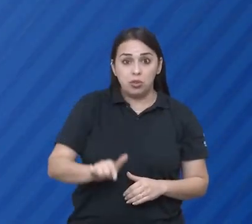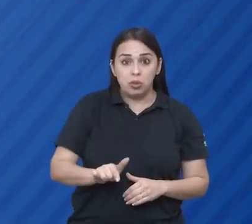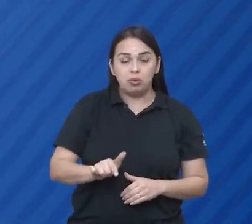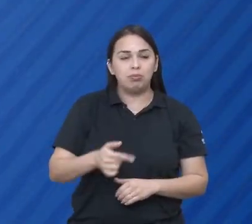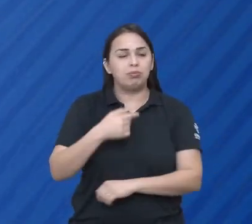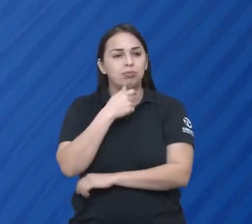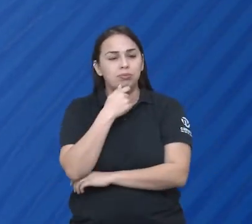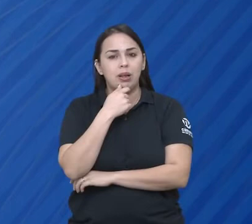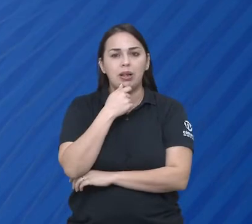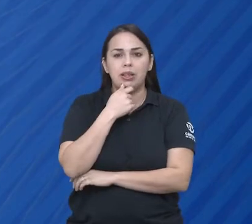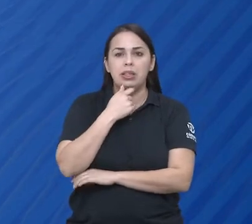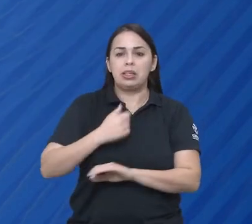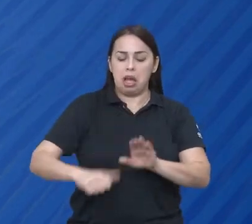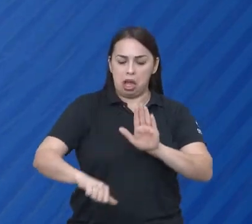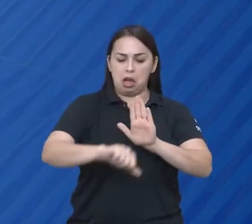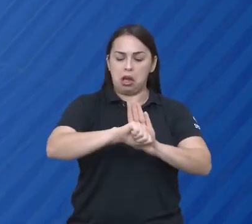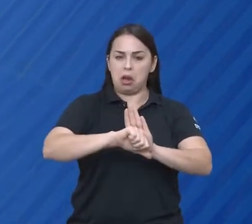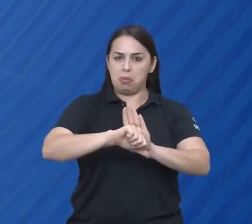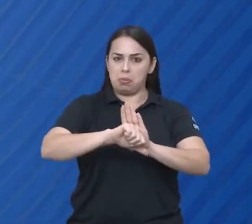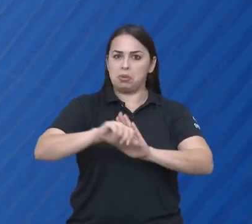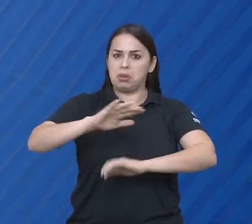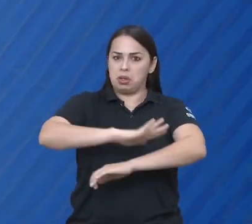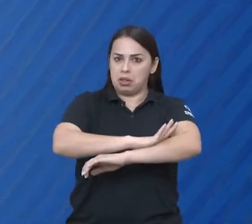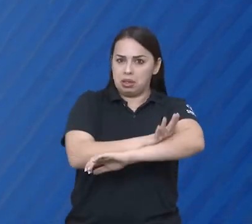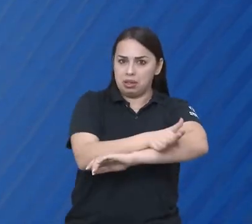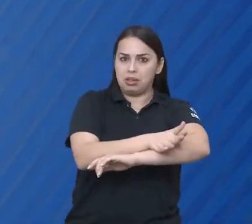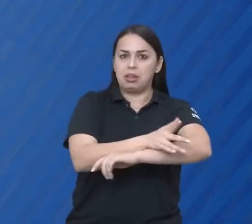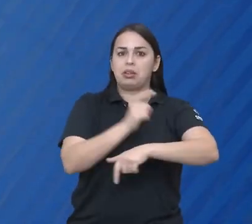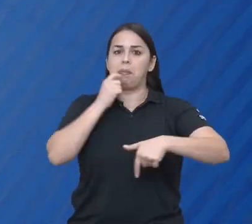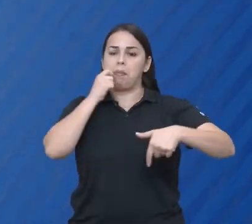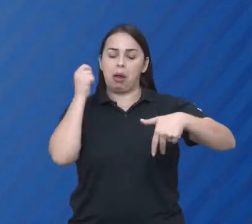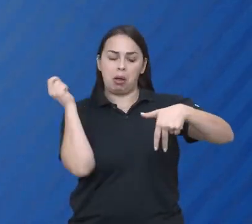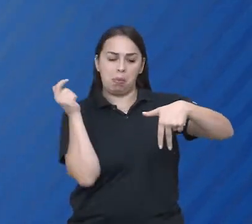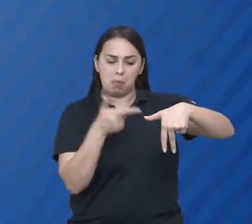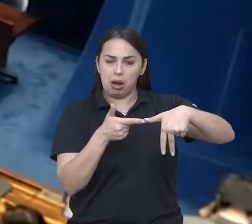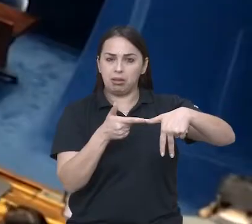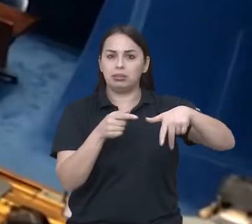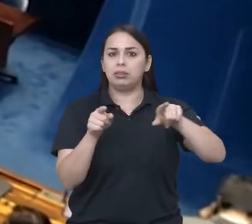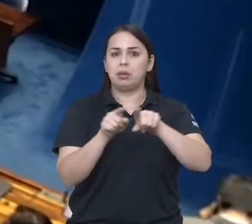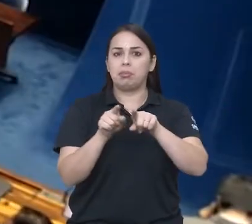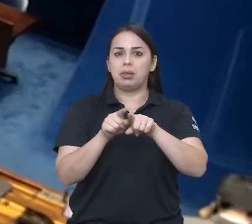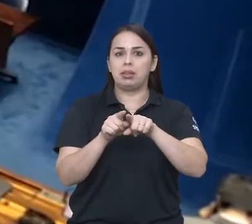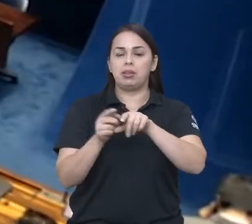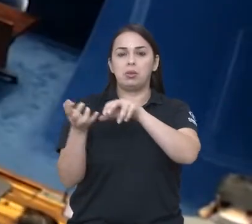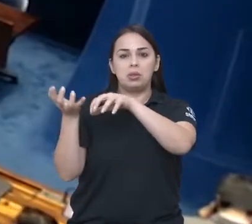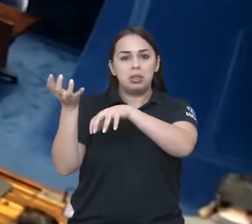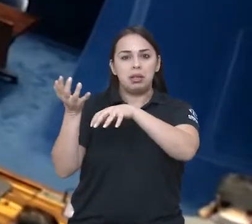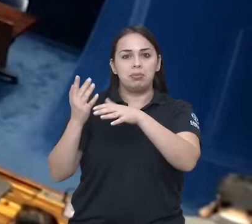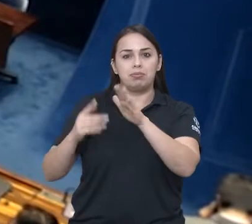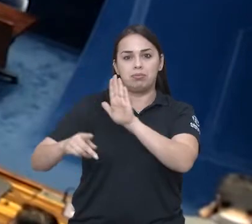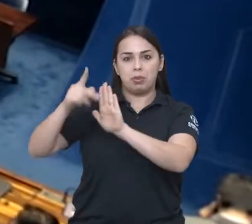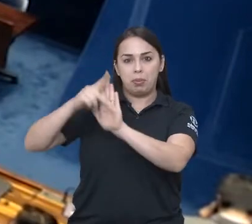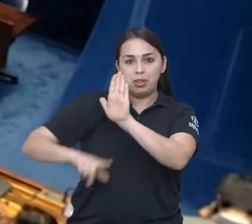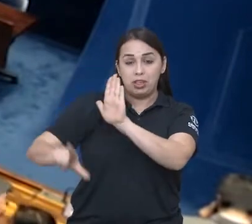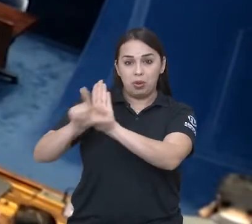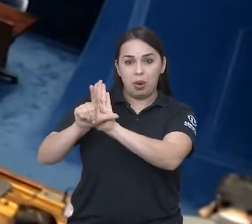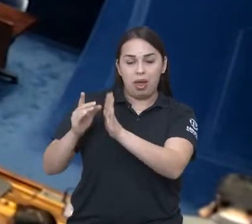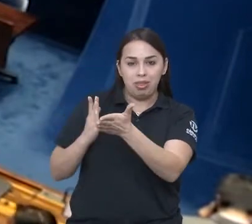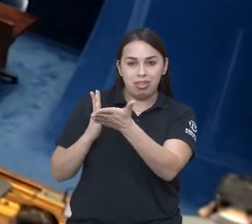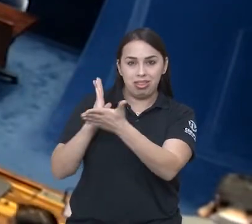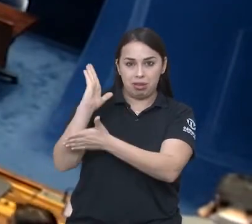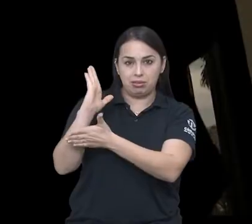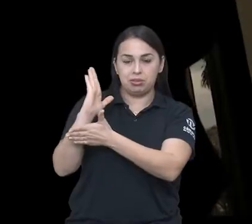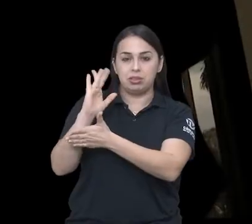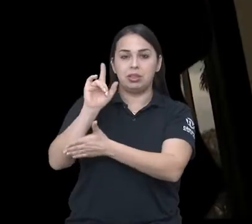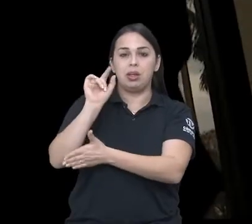E novamente levantaram questões sobre o crime de racismo e injúria racial. Sobre a questão, o Senado chegou a aprovar um projeto